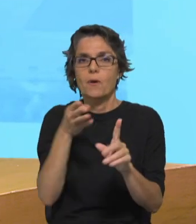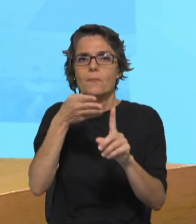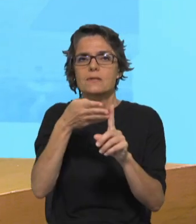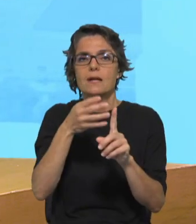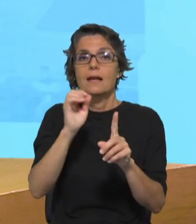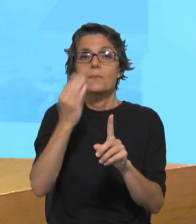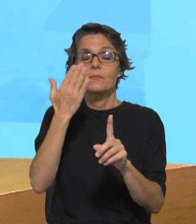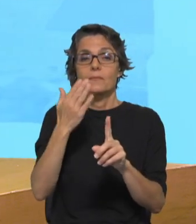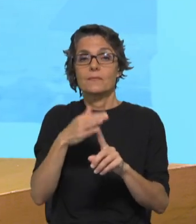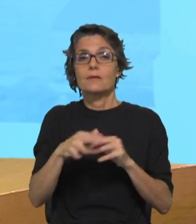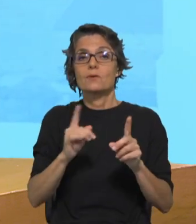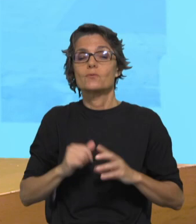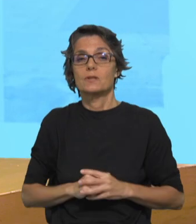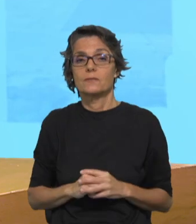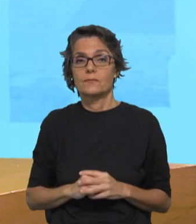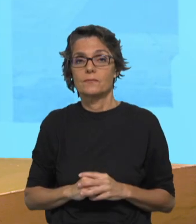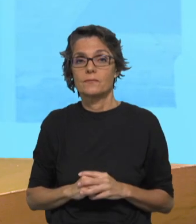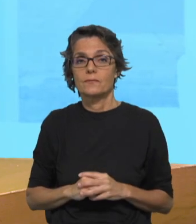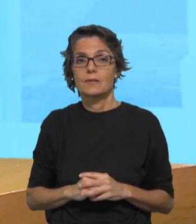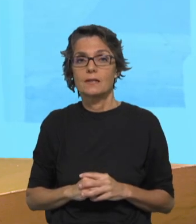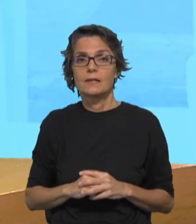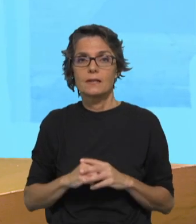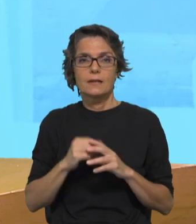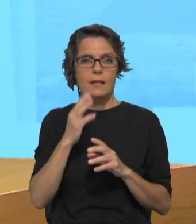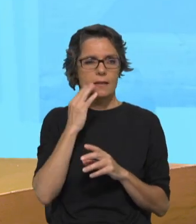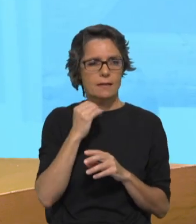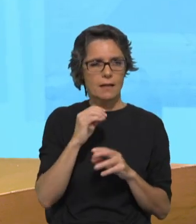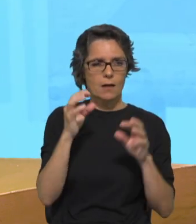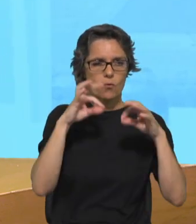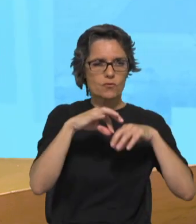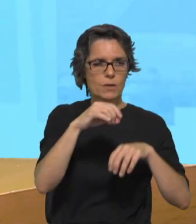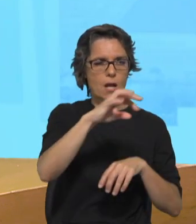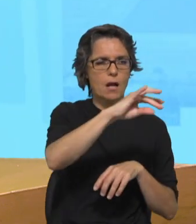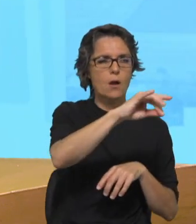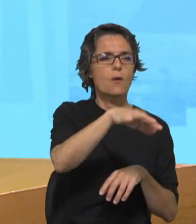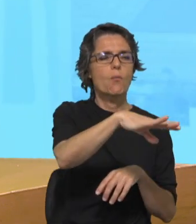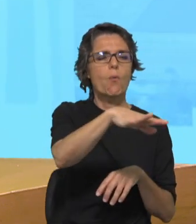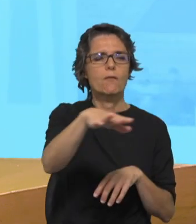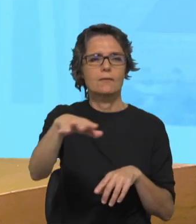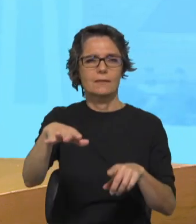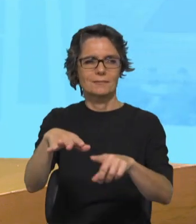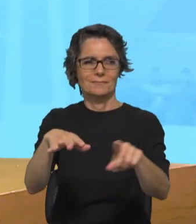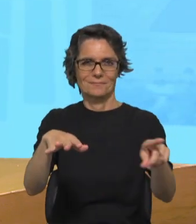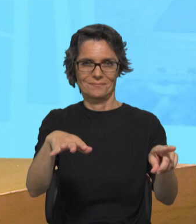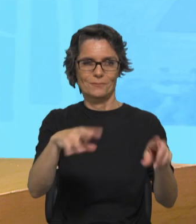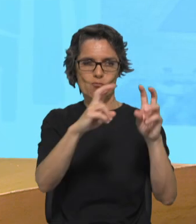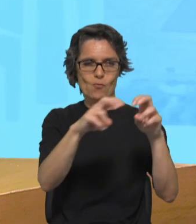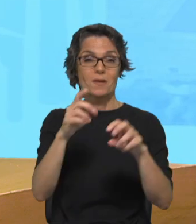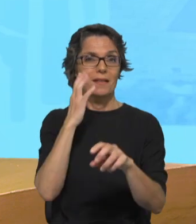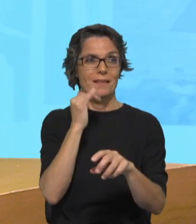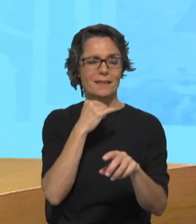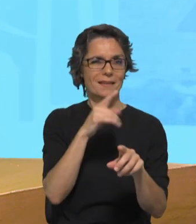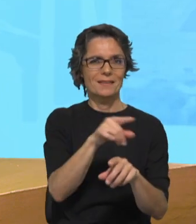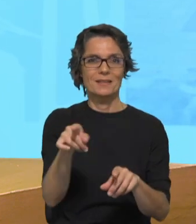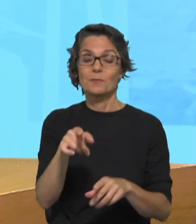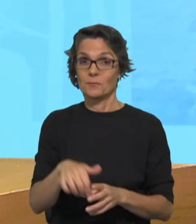que ele faz, ou tem de fazer, é descobrir onde é que o Espírito Santo já lá está. Para isso tem que se esvaziar um bocadinho da carga